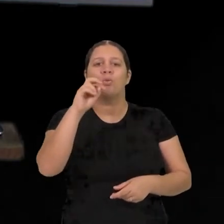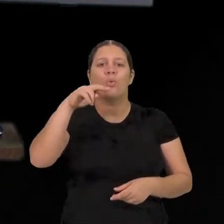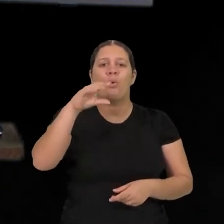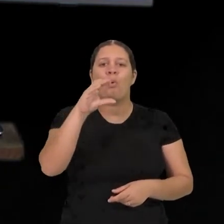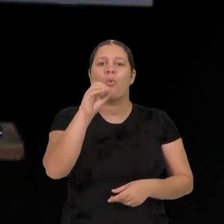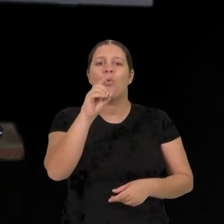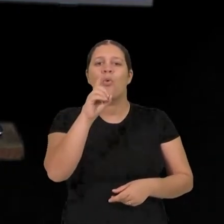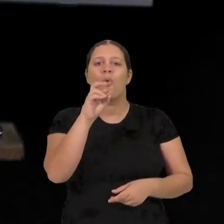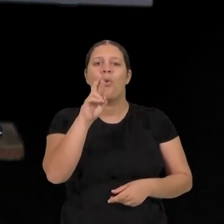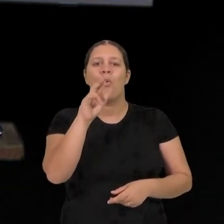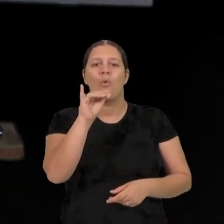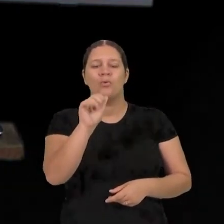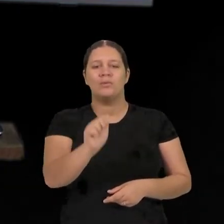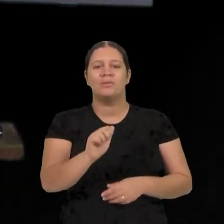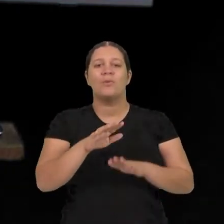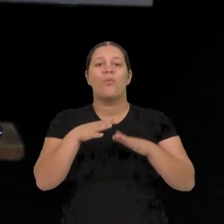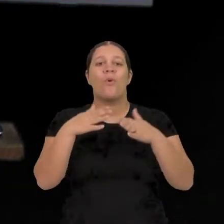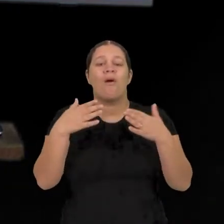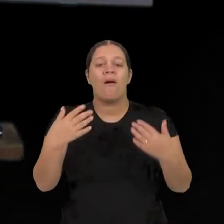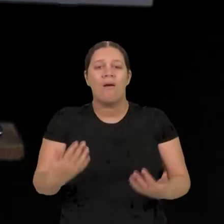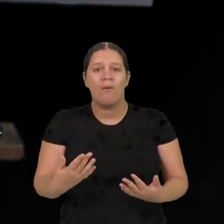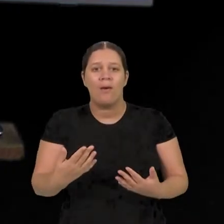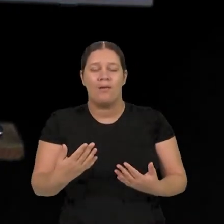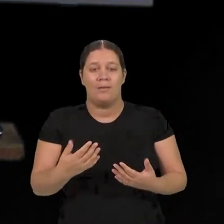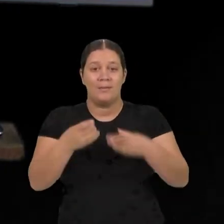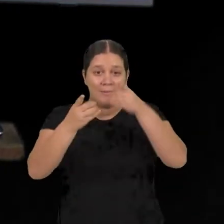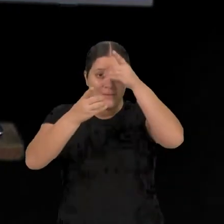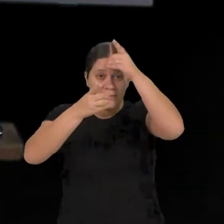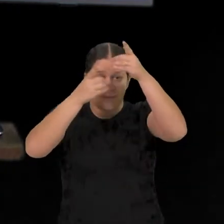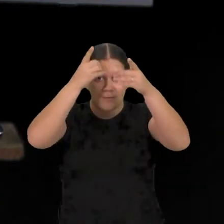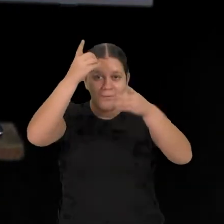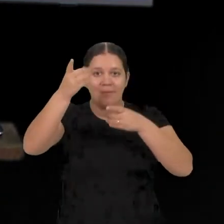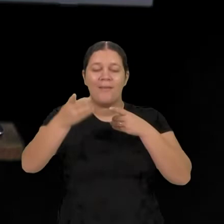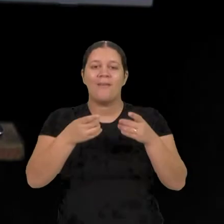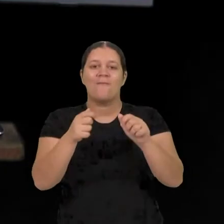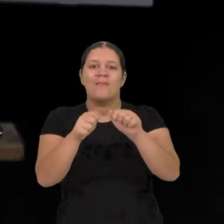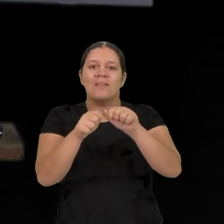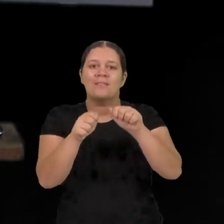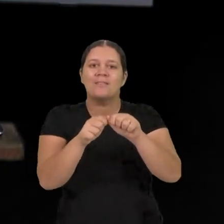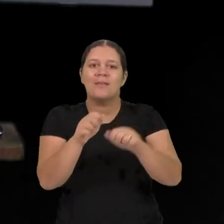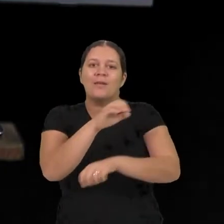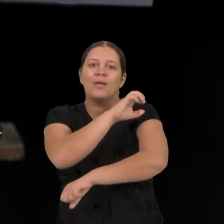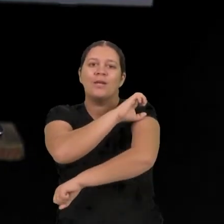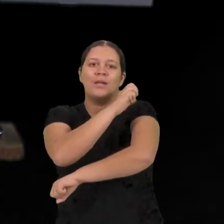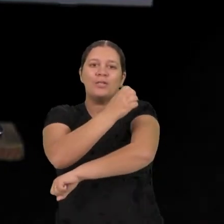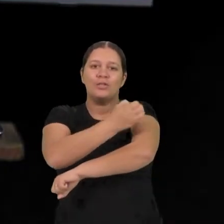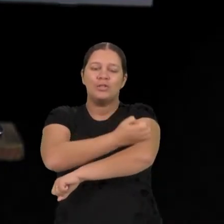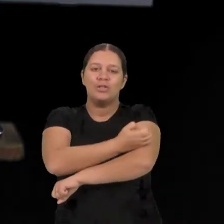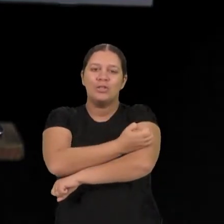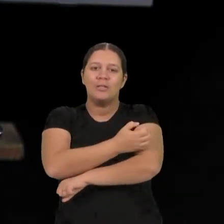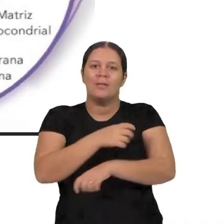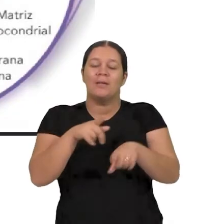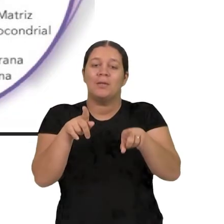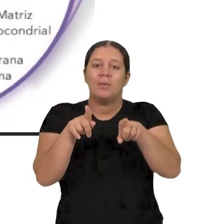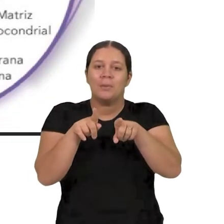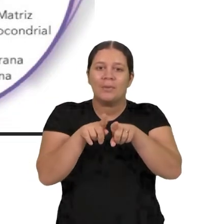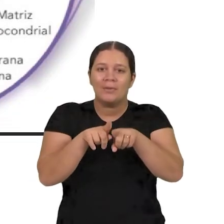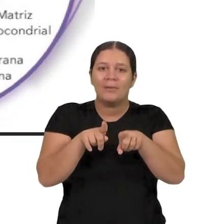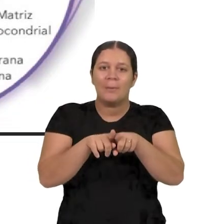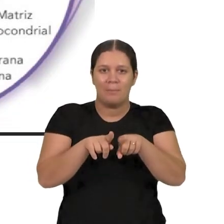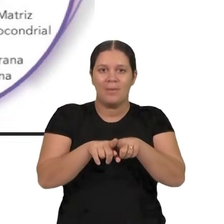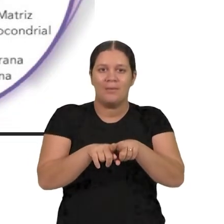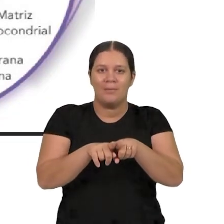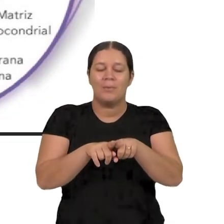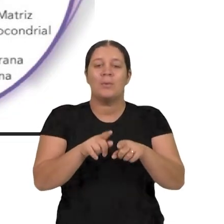cloroplasto para as plantas? Tá? Qual a ideia? A ideia é produção de energia, tá? Produção de moléculas de